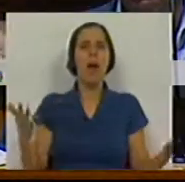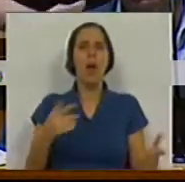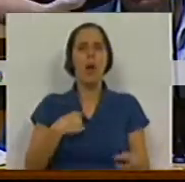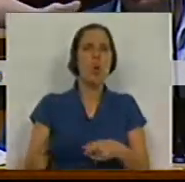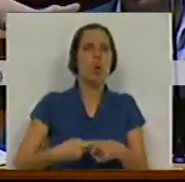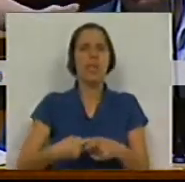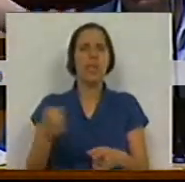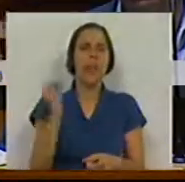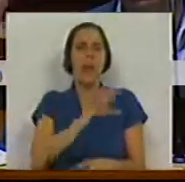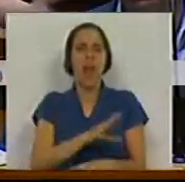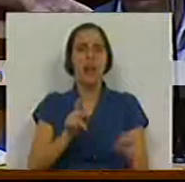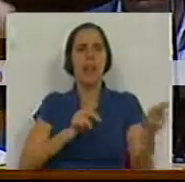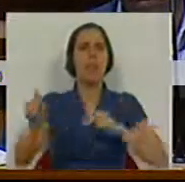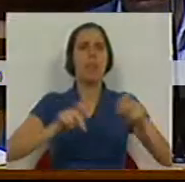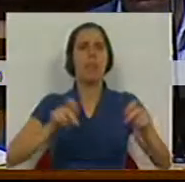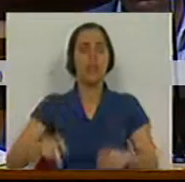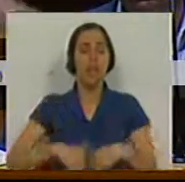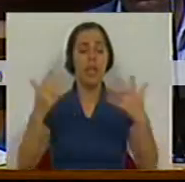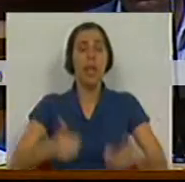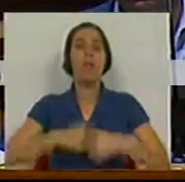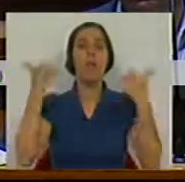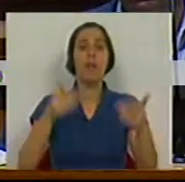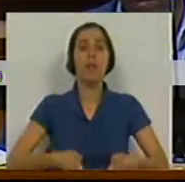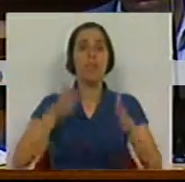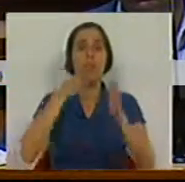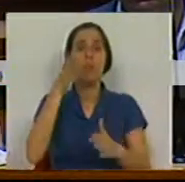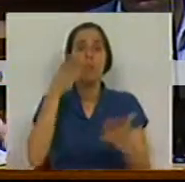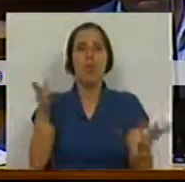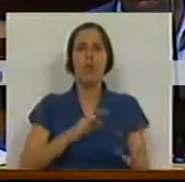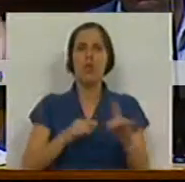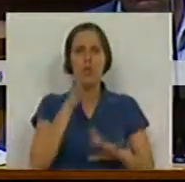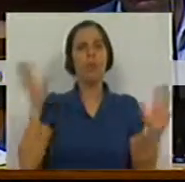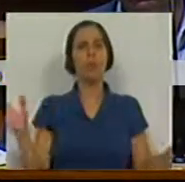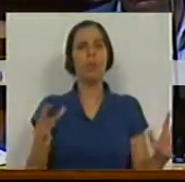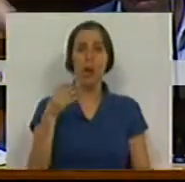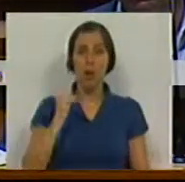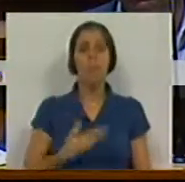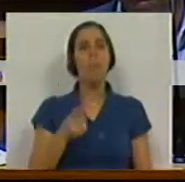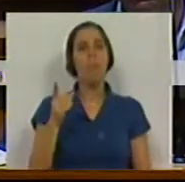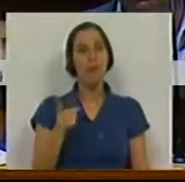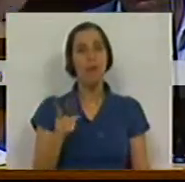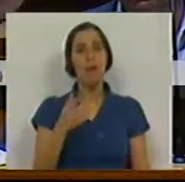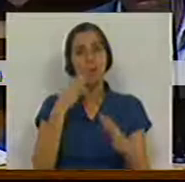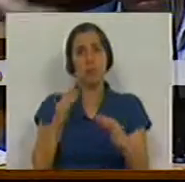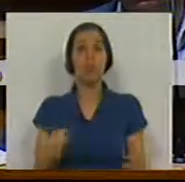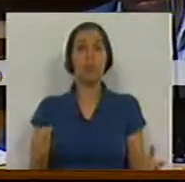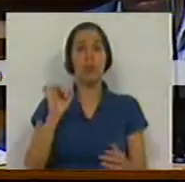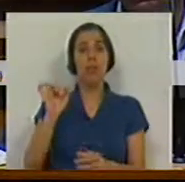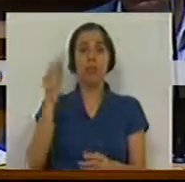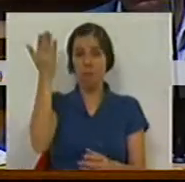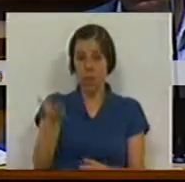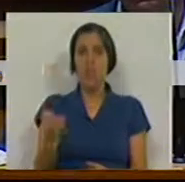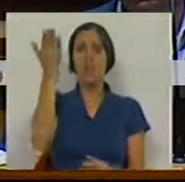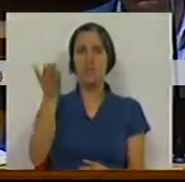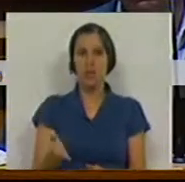nos interessa nada a questão da mobilidade, nem da melhoria da Via Férrea no Algarve. Senhor deputado, o PSD, o que está de facto, ou pelo menos Vossa